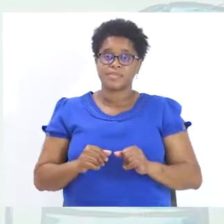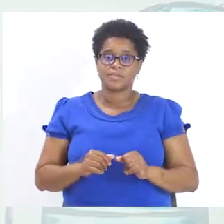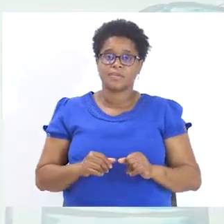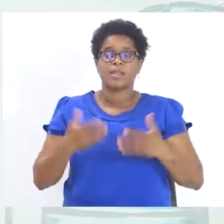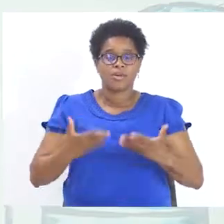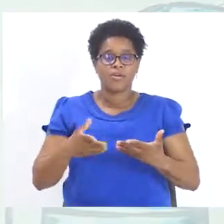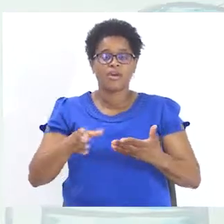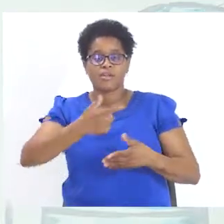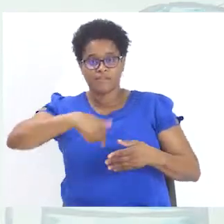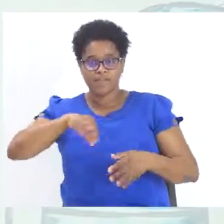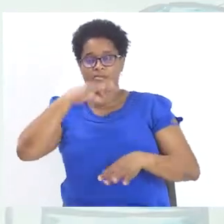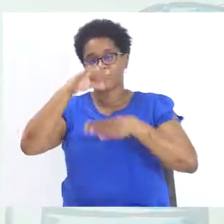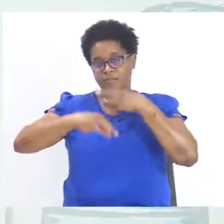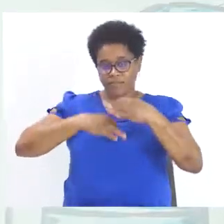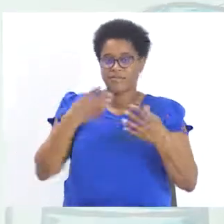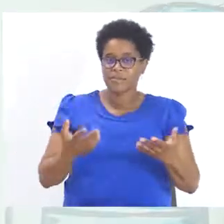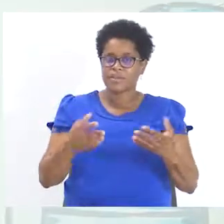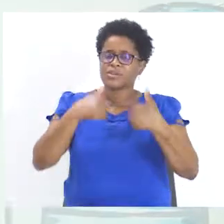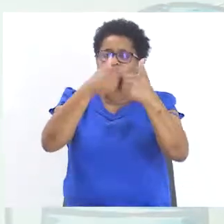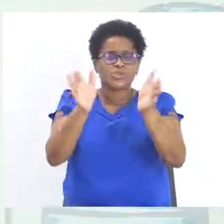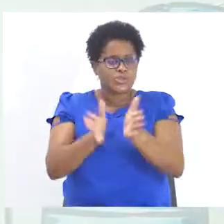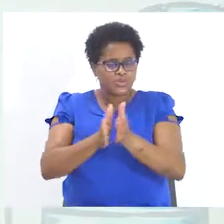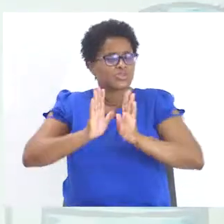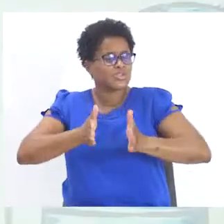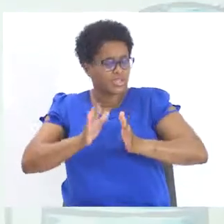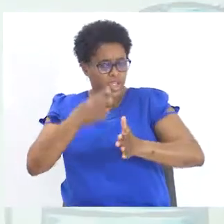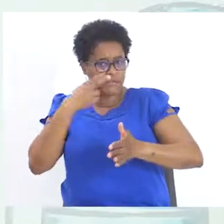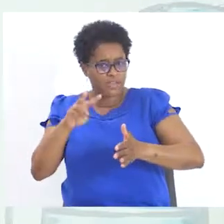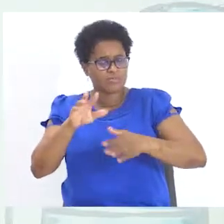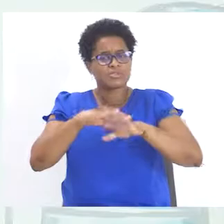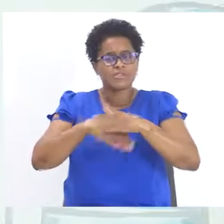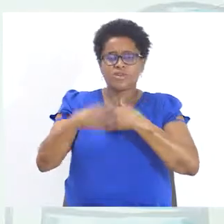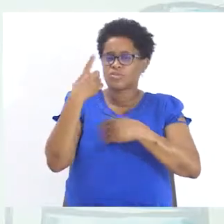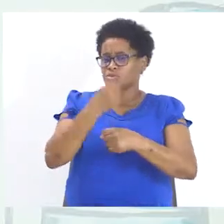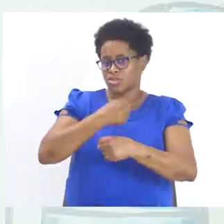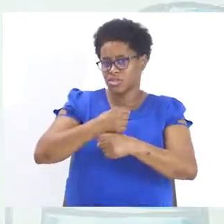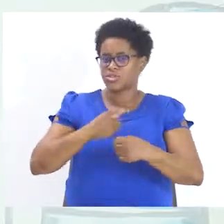Vamos falar agora de tudo que nós já vimos. Vamos fazer um